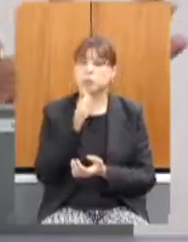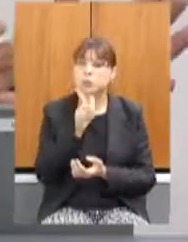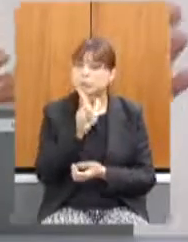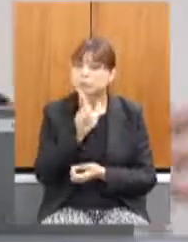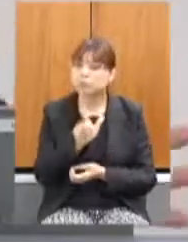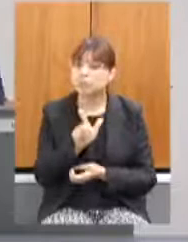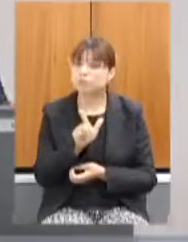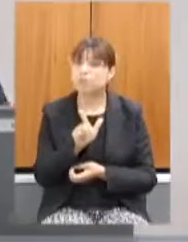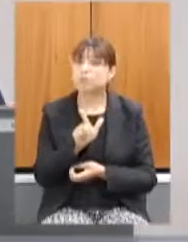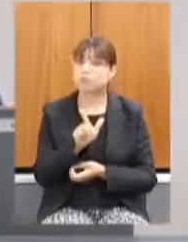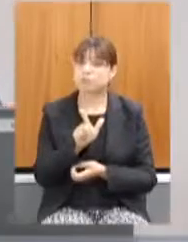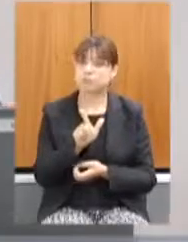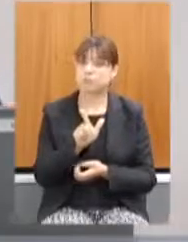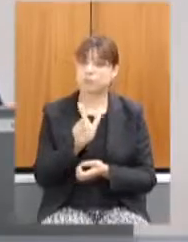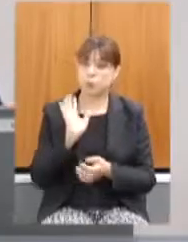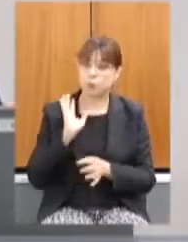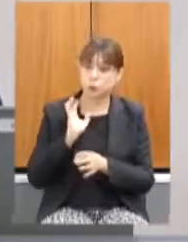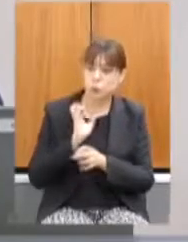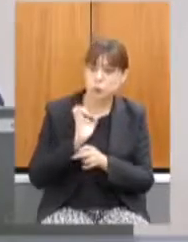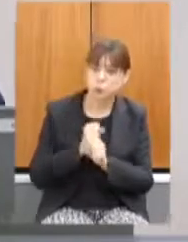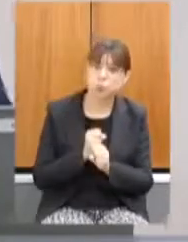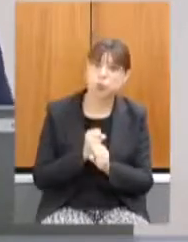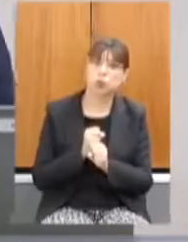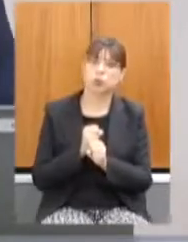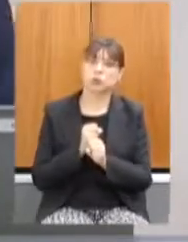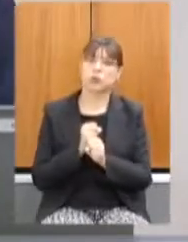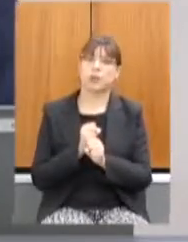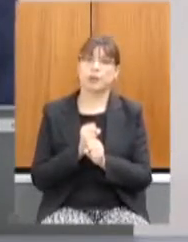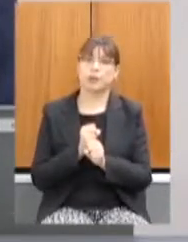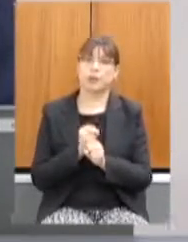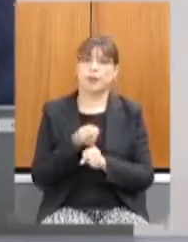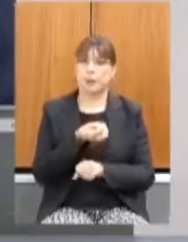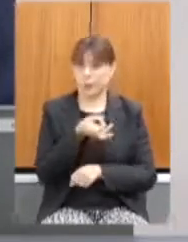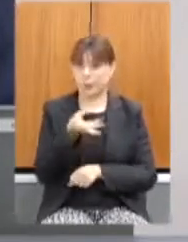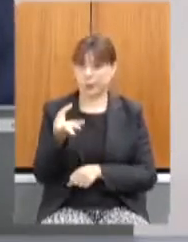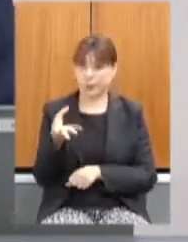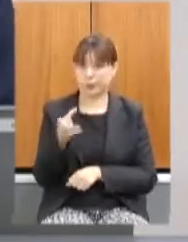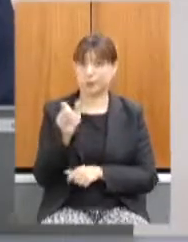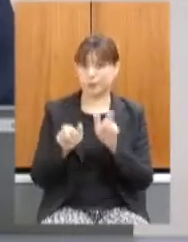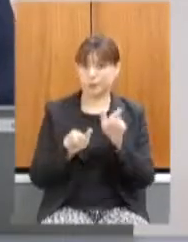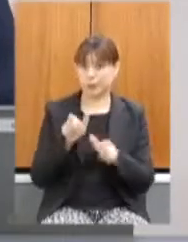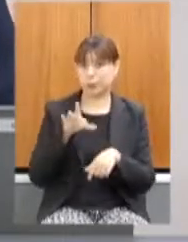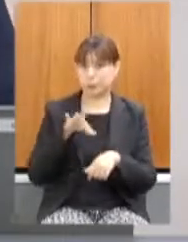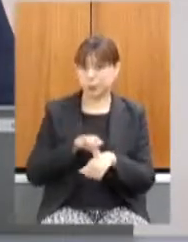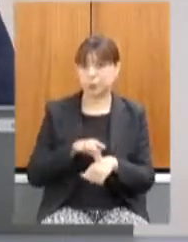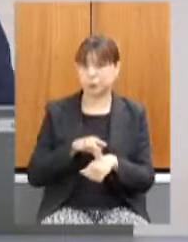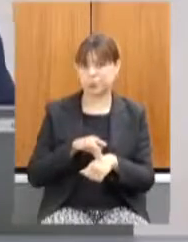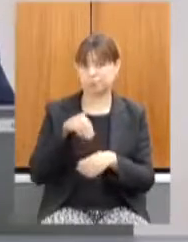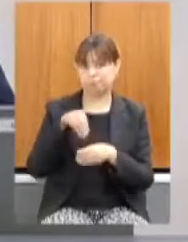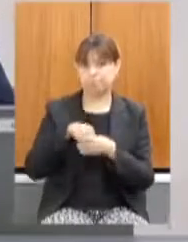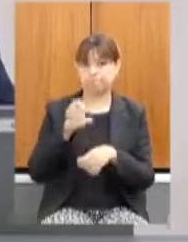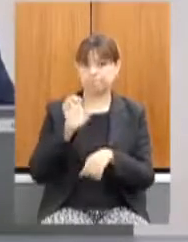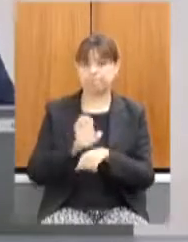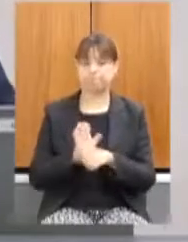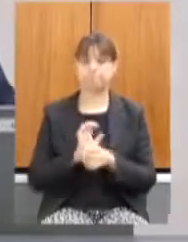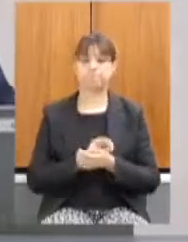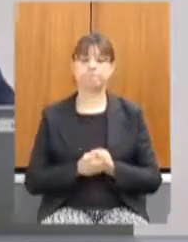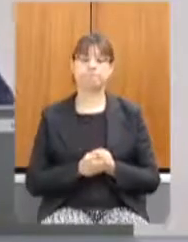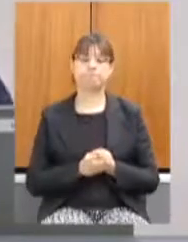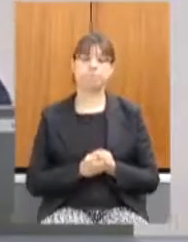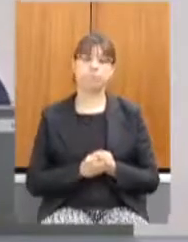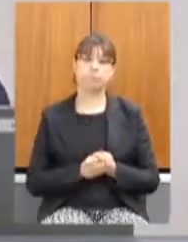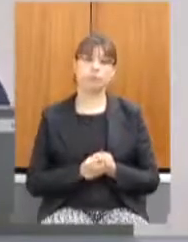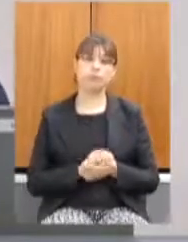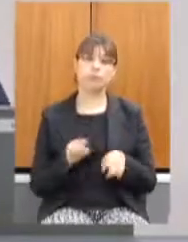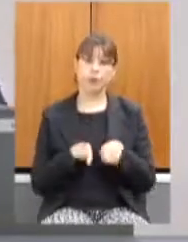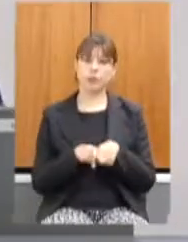condições de alcançar os números que hoje são apresentados Ah e outra outro fato que eu também acho